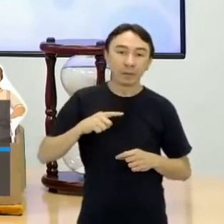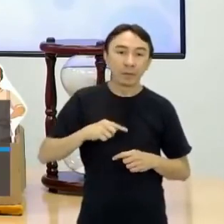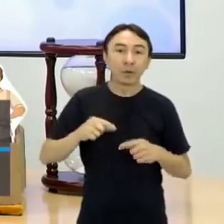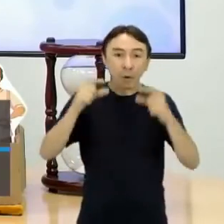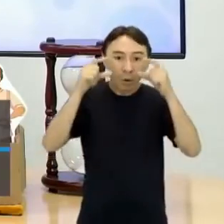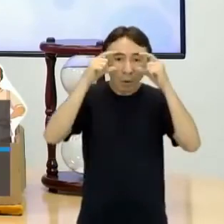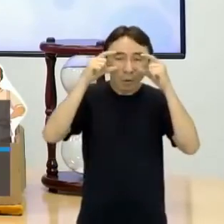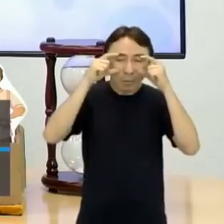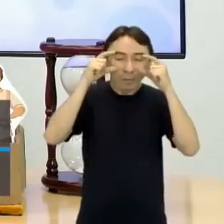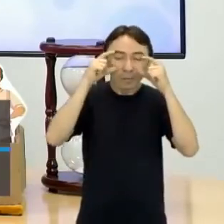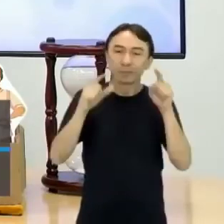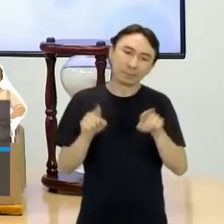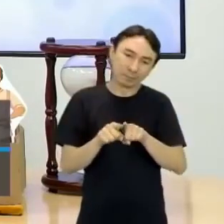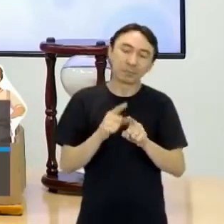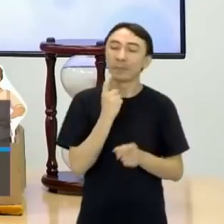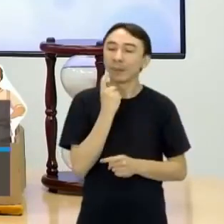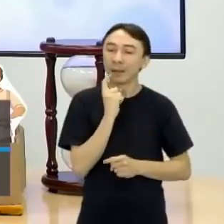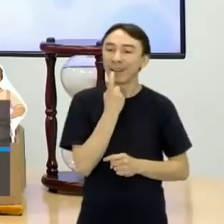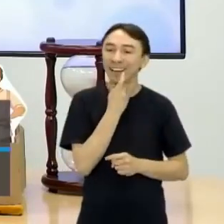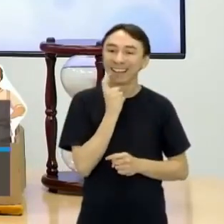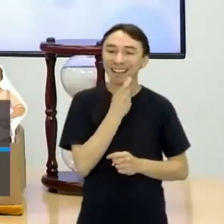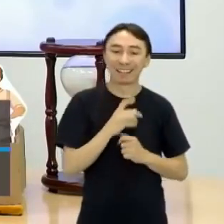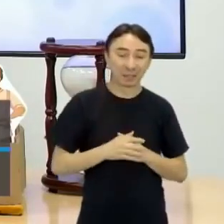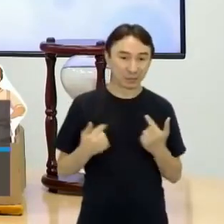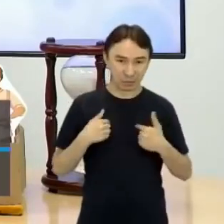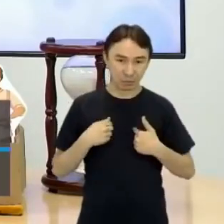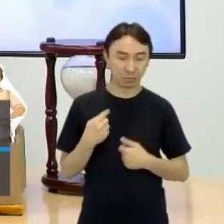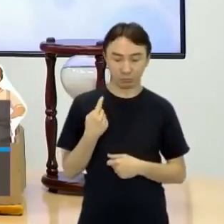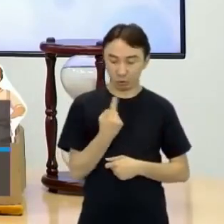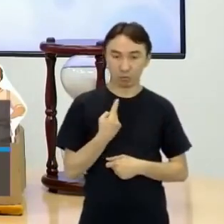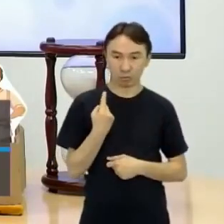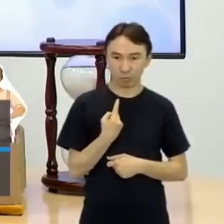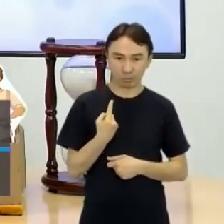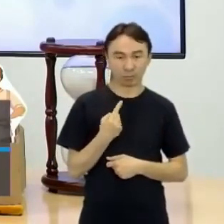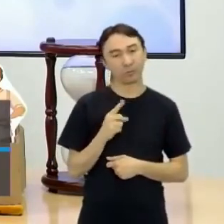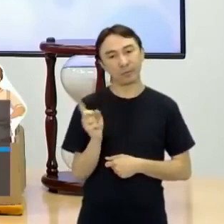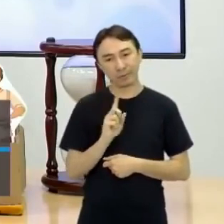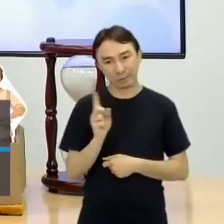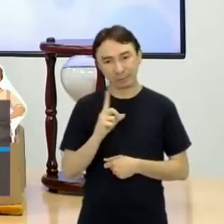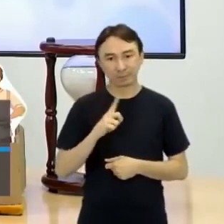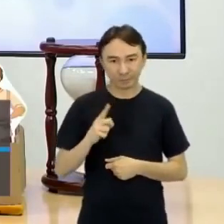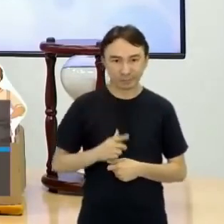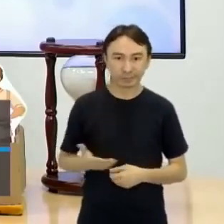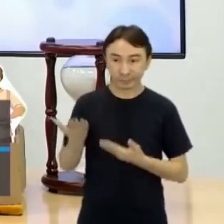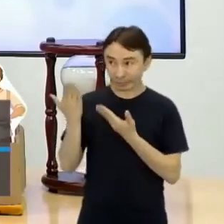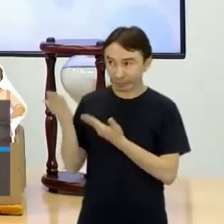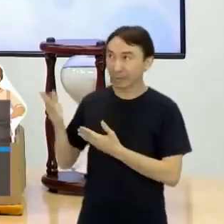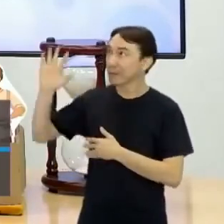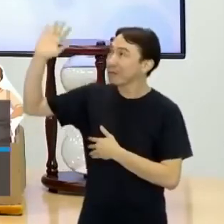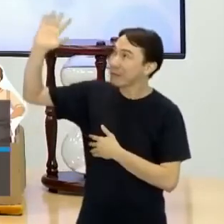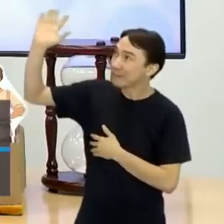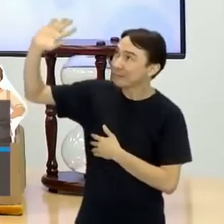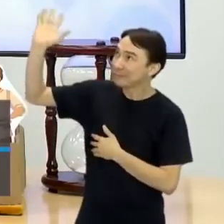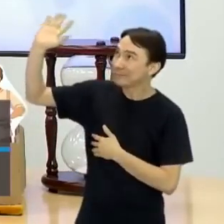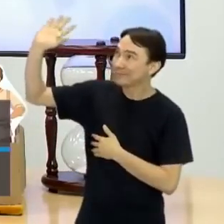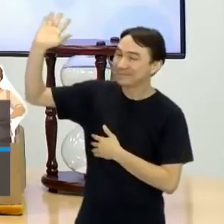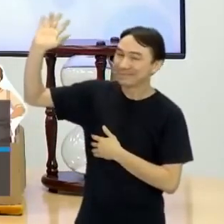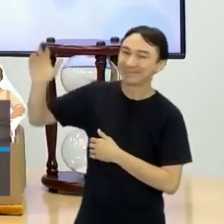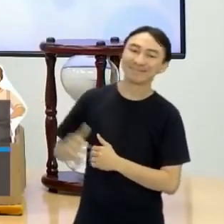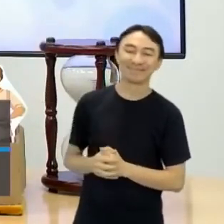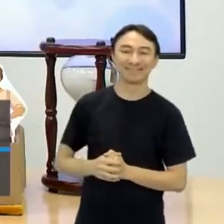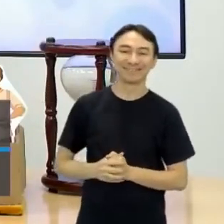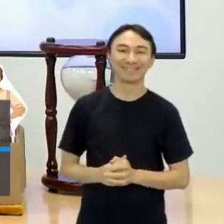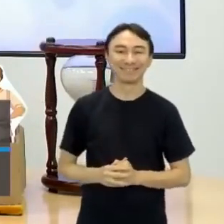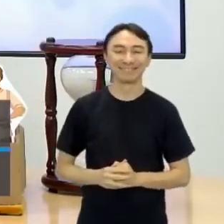e estou muito feliz de estar aqui com vocês, mas não estou sozinha, estou acompanhada aqui. Nós temos o Helder no Libras. Bom dia, Helder.